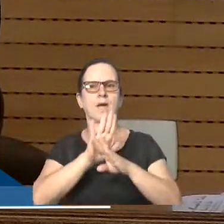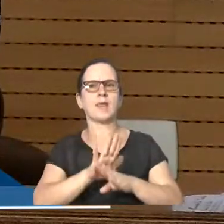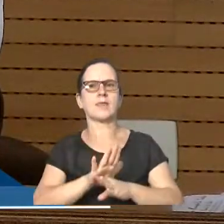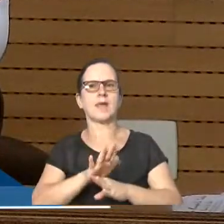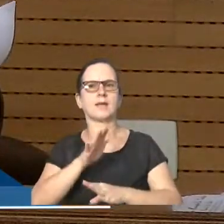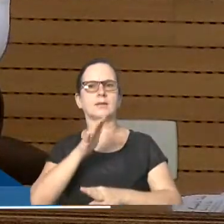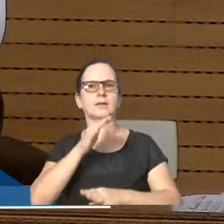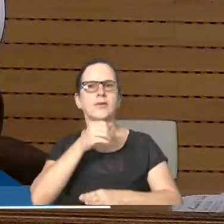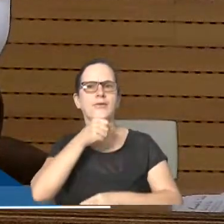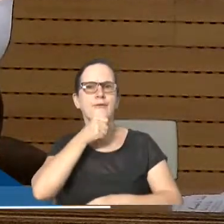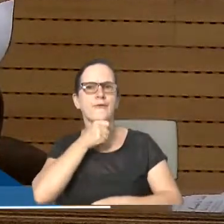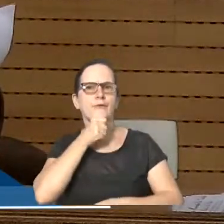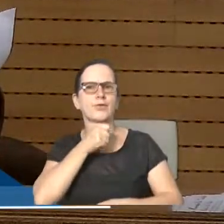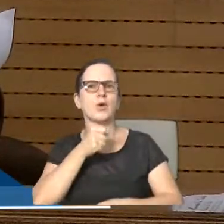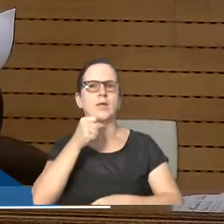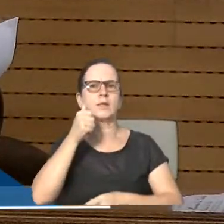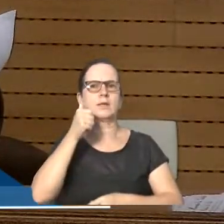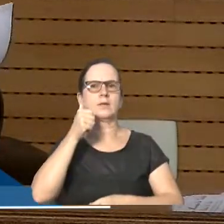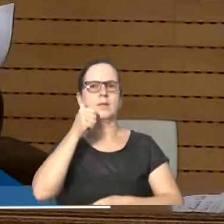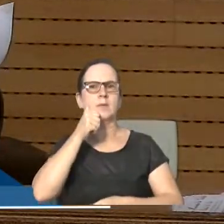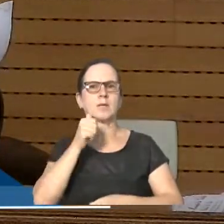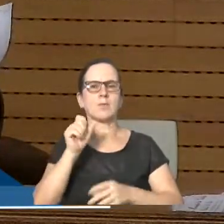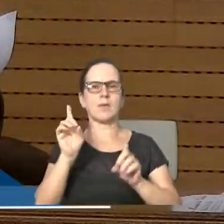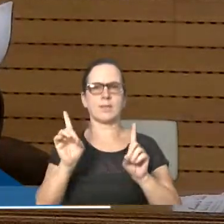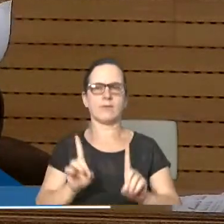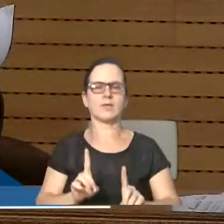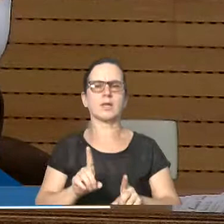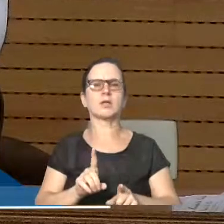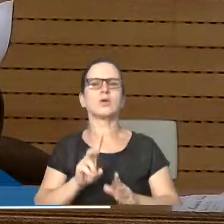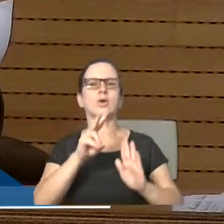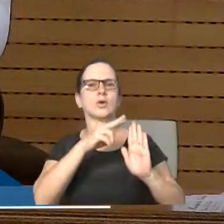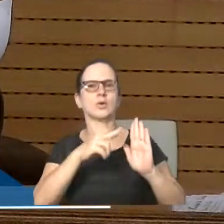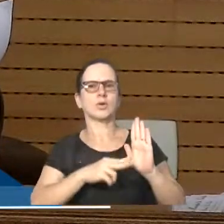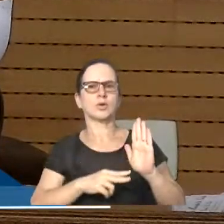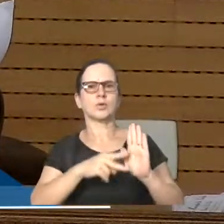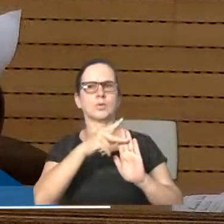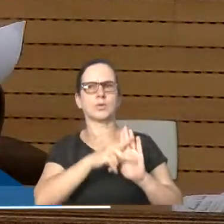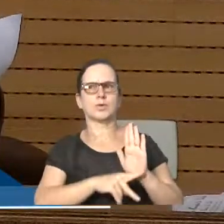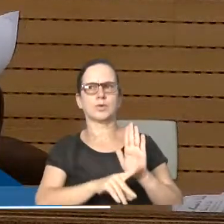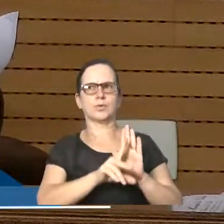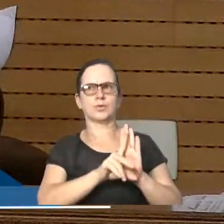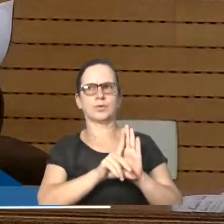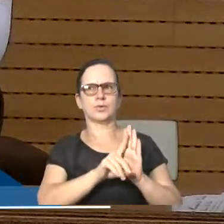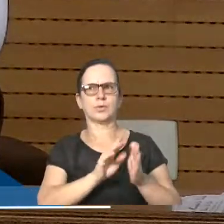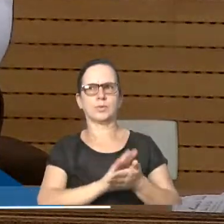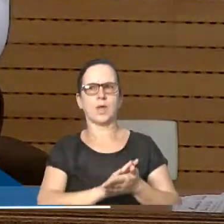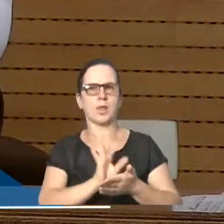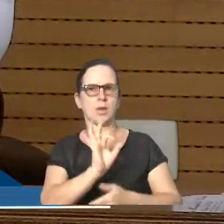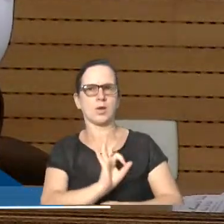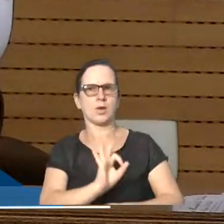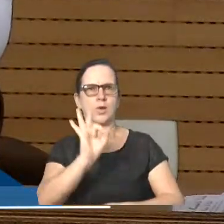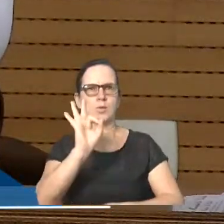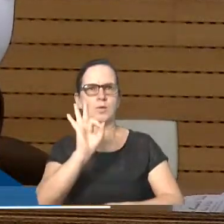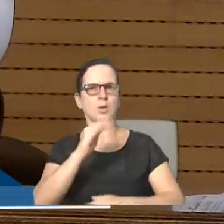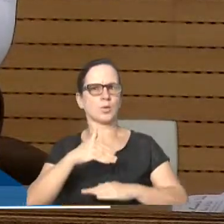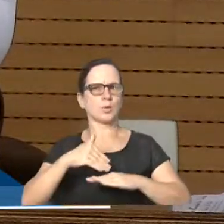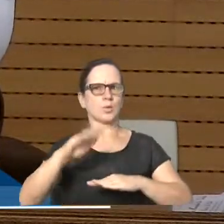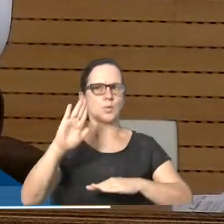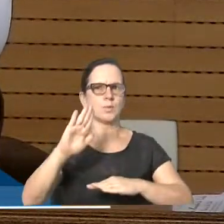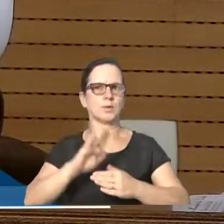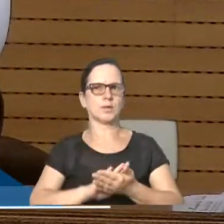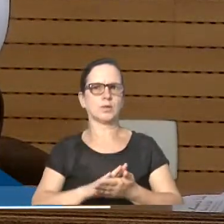idosos e deficientes. Verifica-se, portanto, que o presente projeto de lei estipula um percentual muito mais elevado